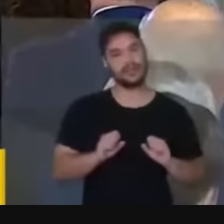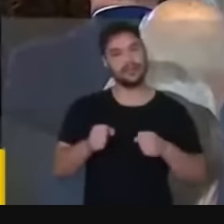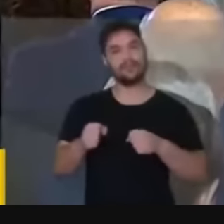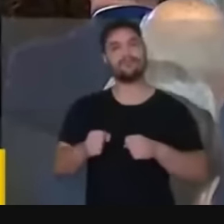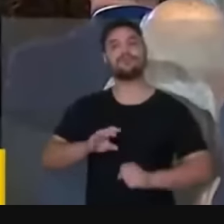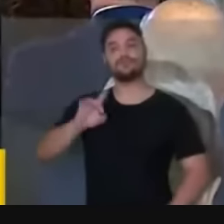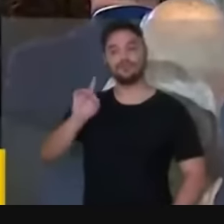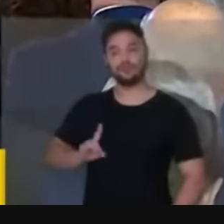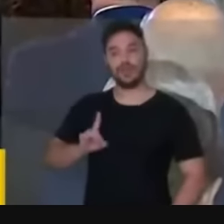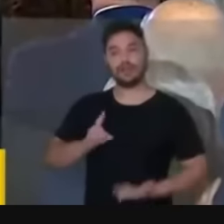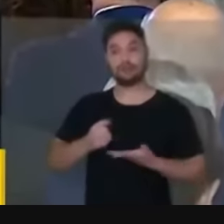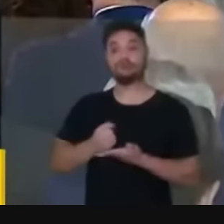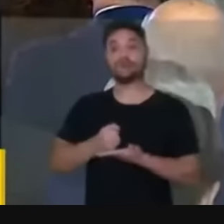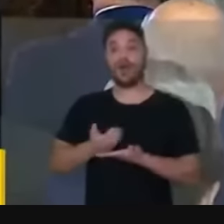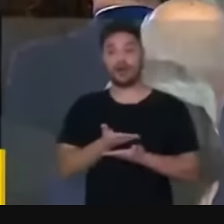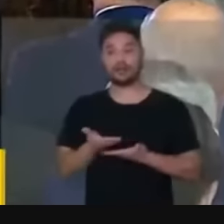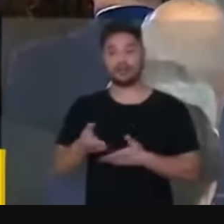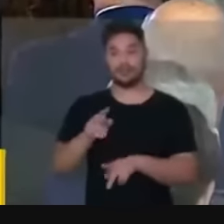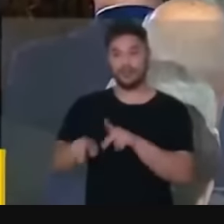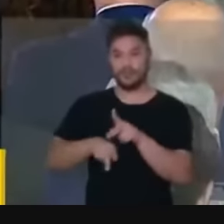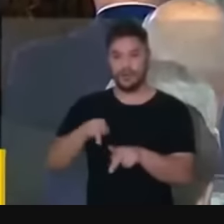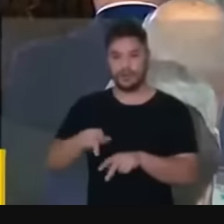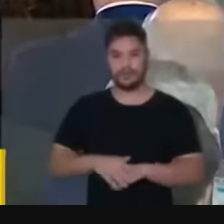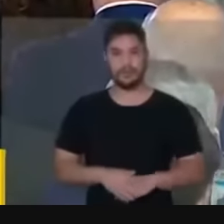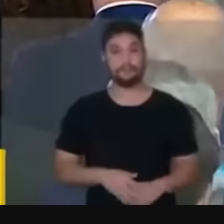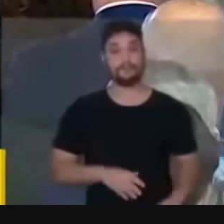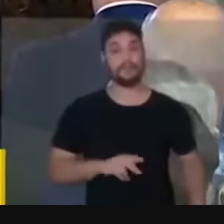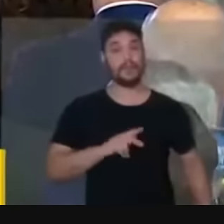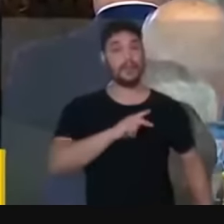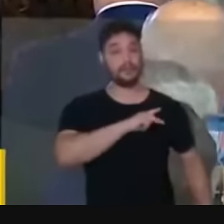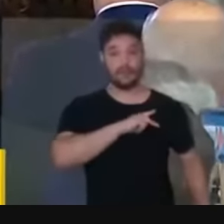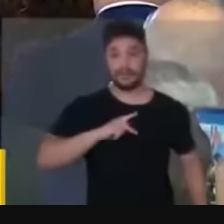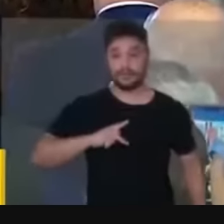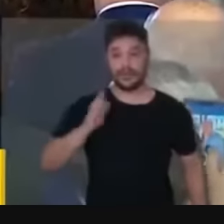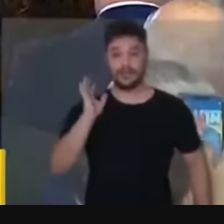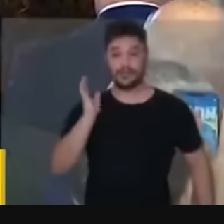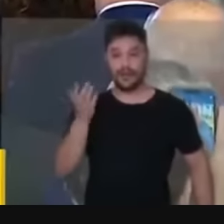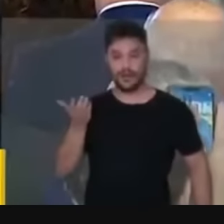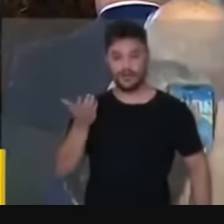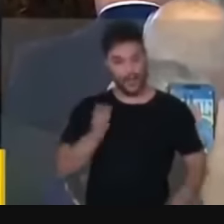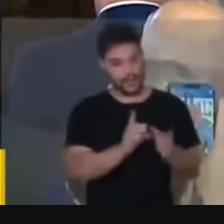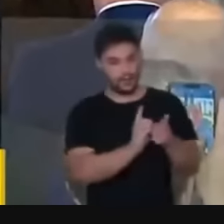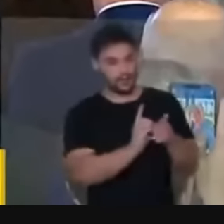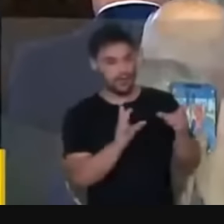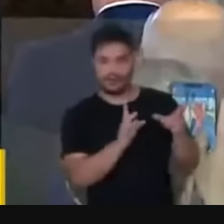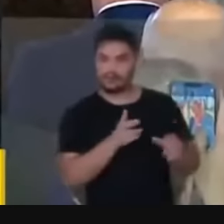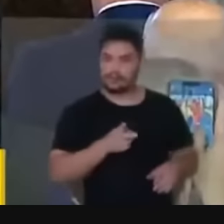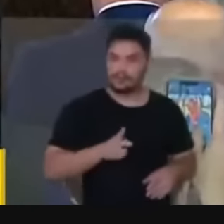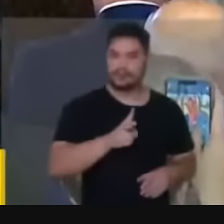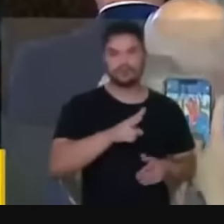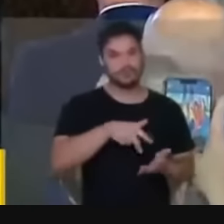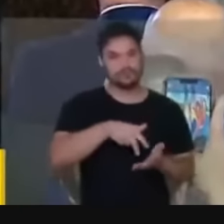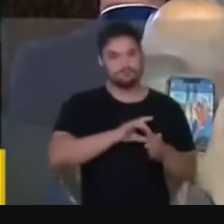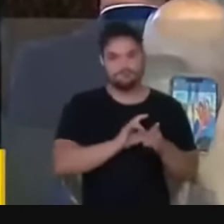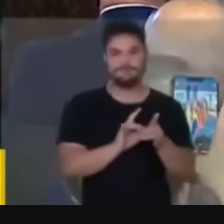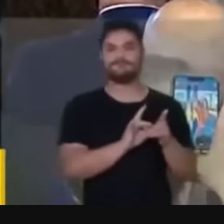direitos fundamentais. Presidente Rosa, a democracia permaneceu inabalada.